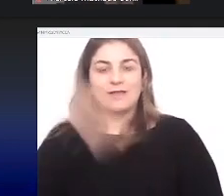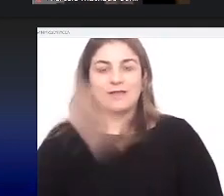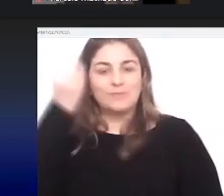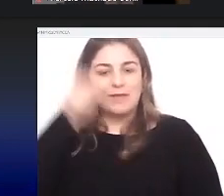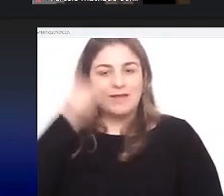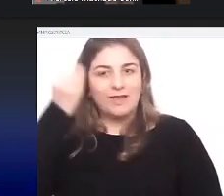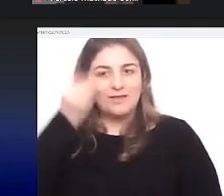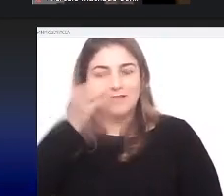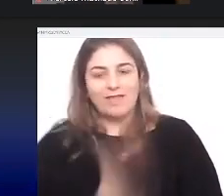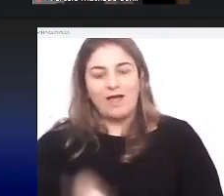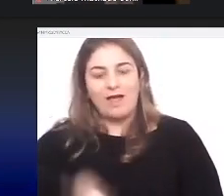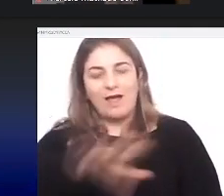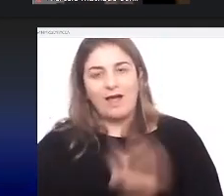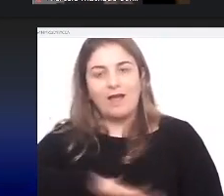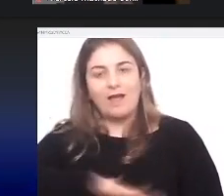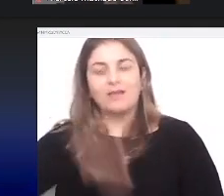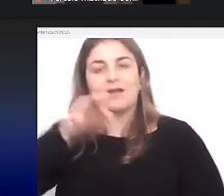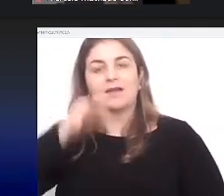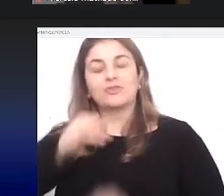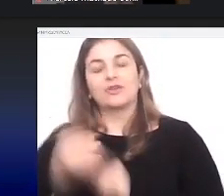criminal enfrenta,